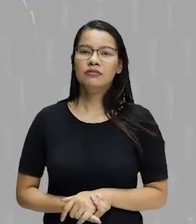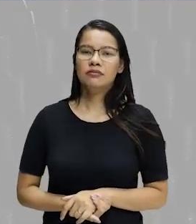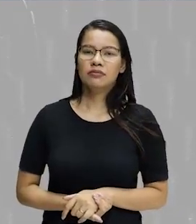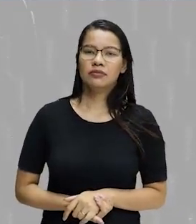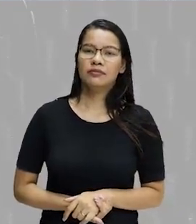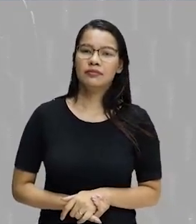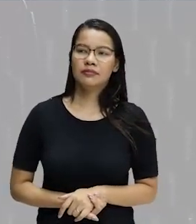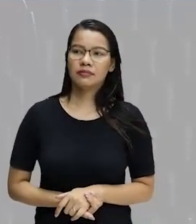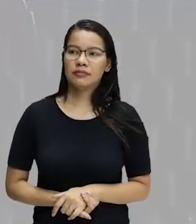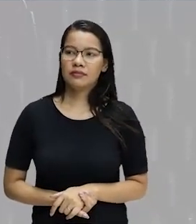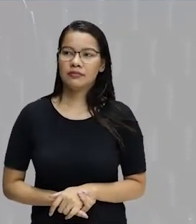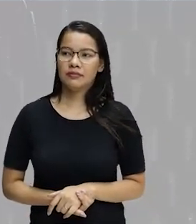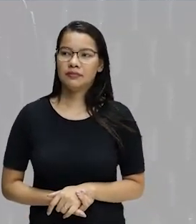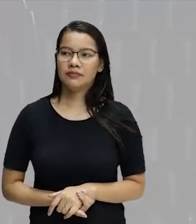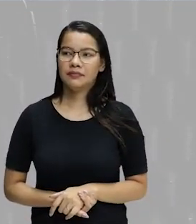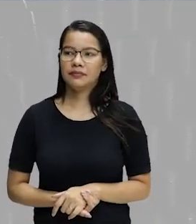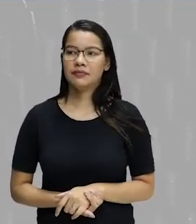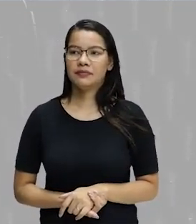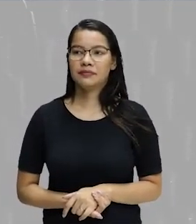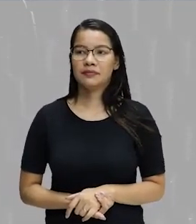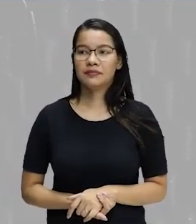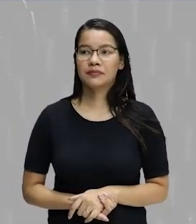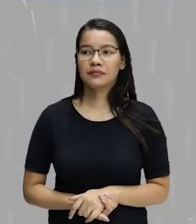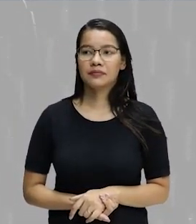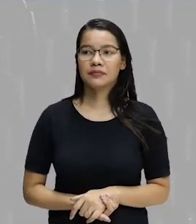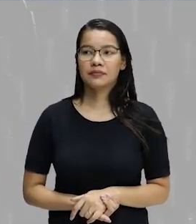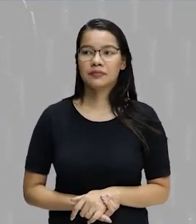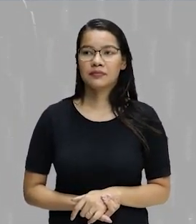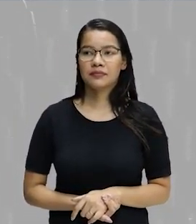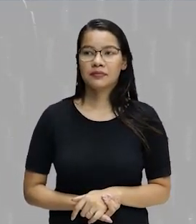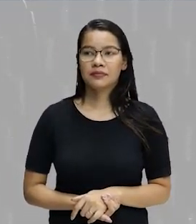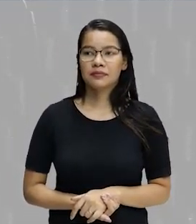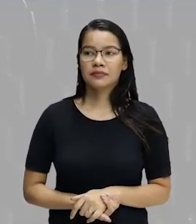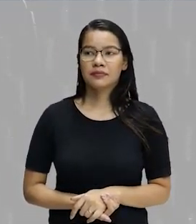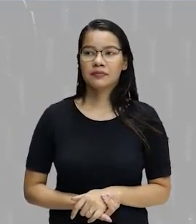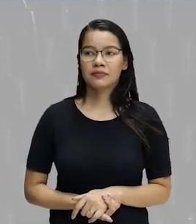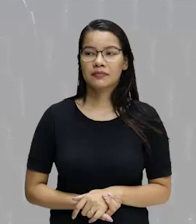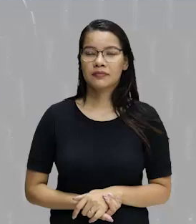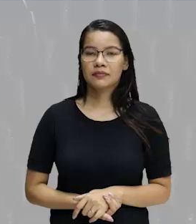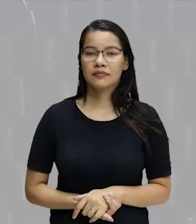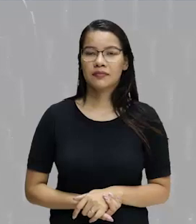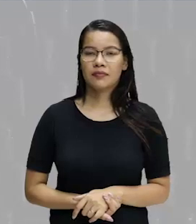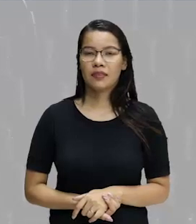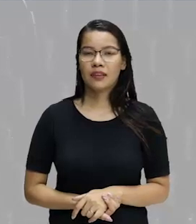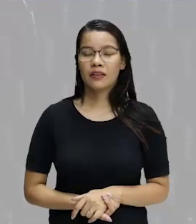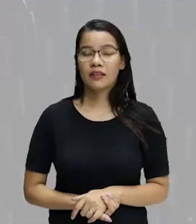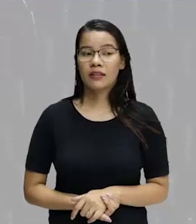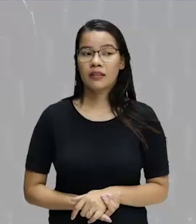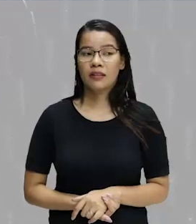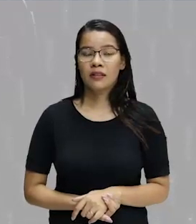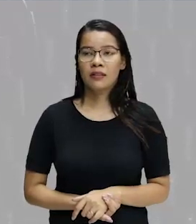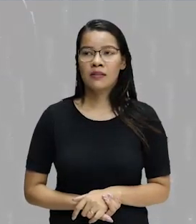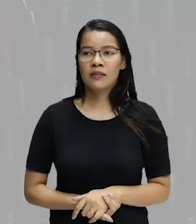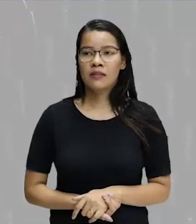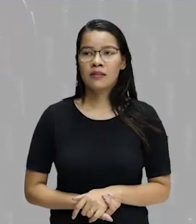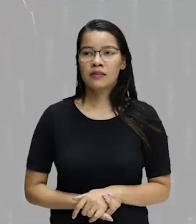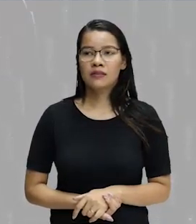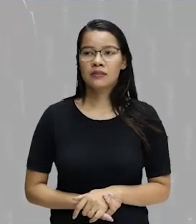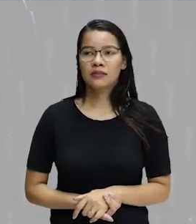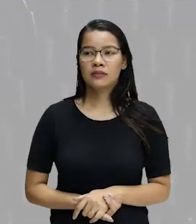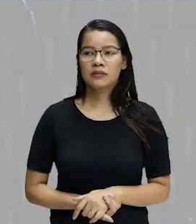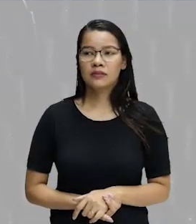propan-2-ol, beleza? Hidroxila e o carbono que possui hidroxila, ele é um carbono terciário.